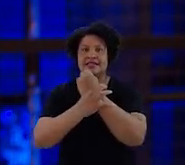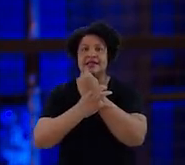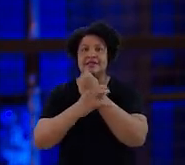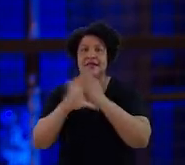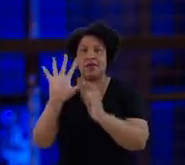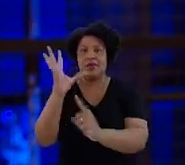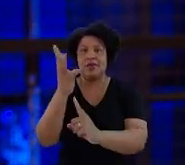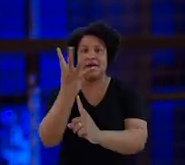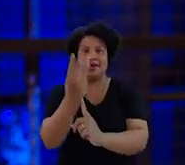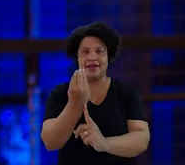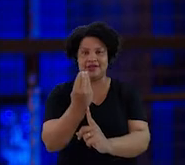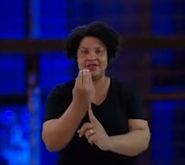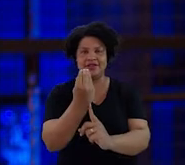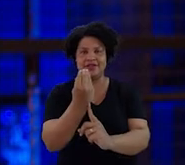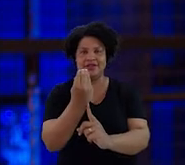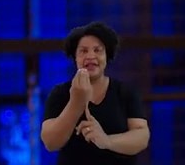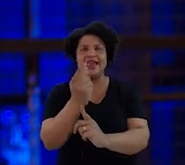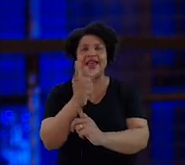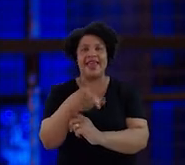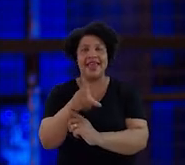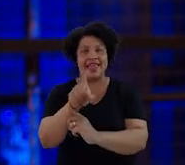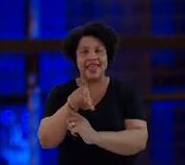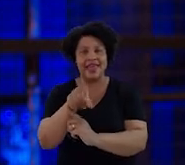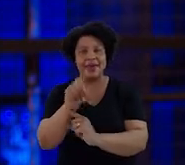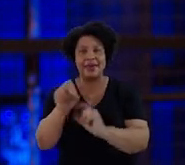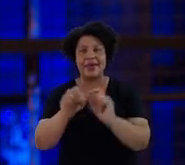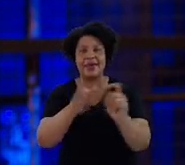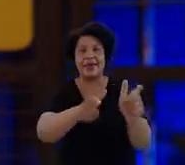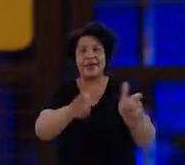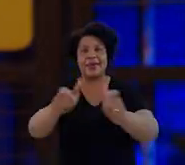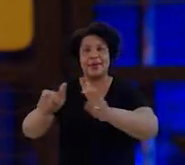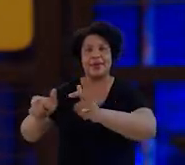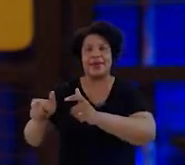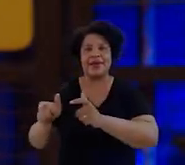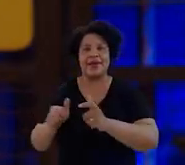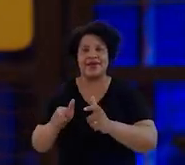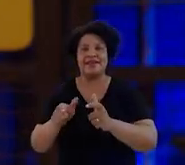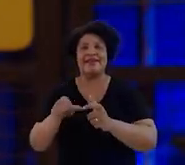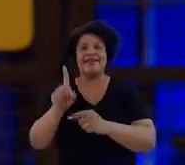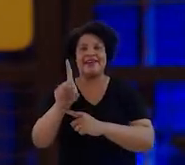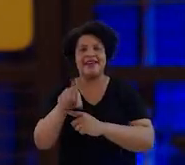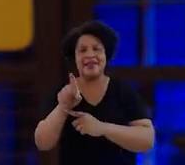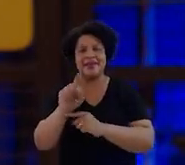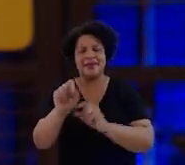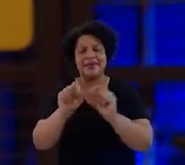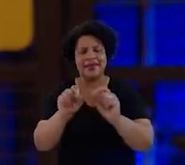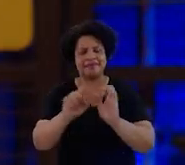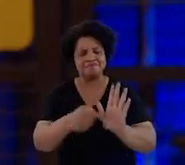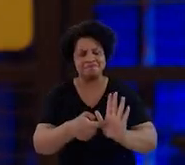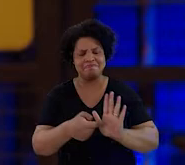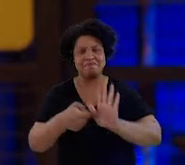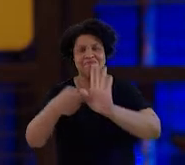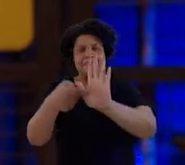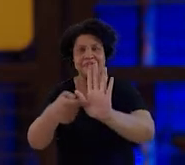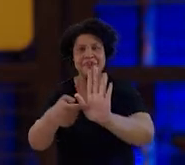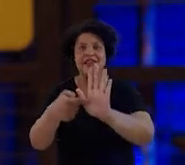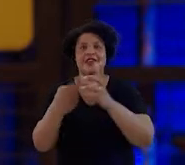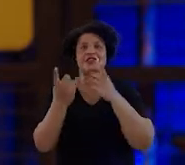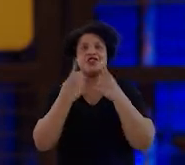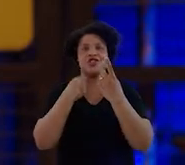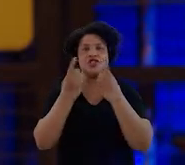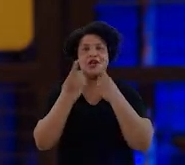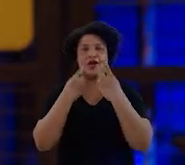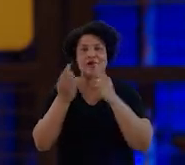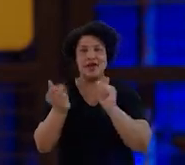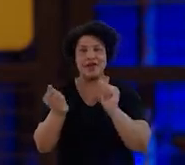a arte. E é muito desse lugar. De expressar e dialogar com as